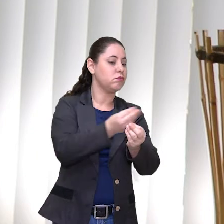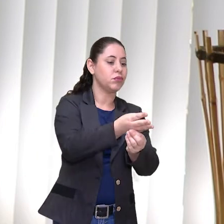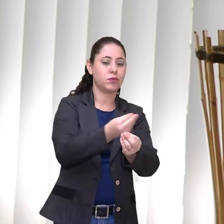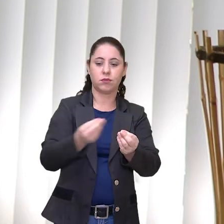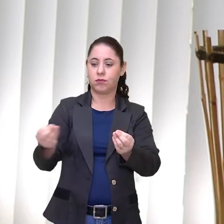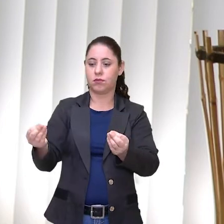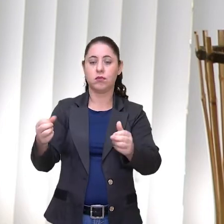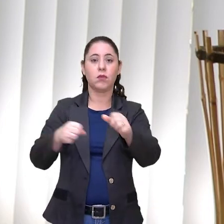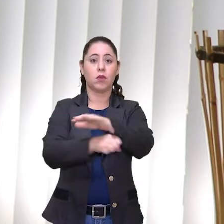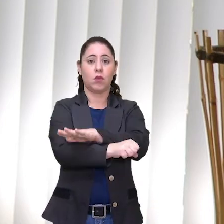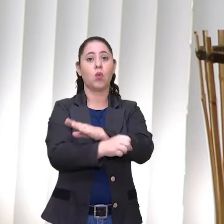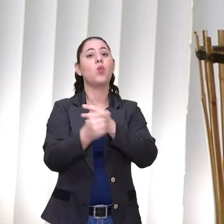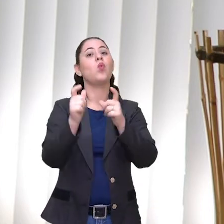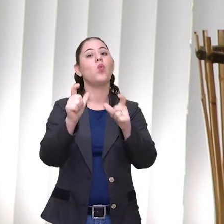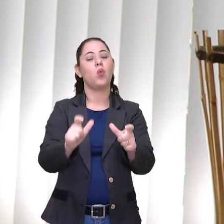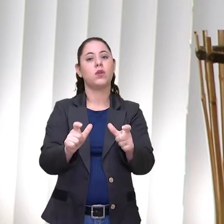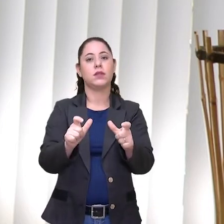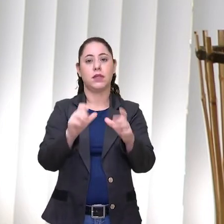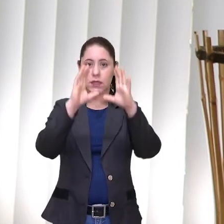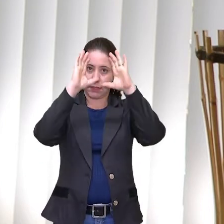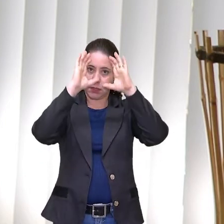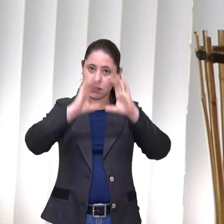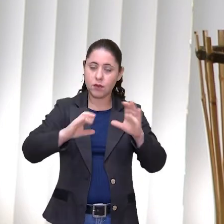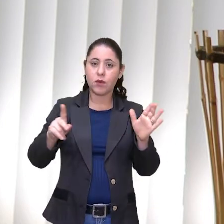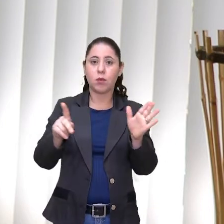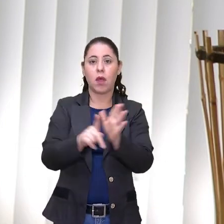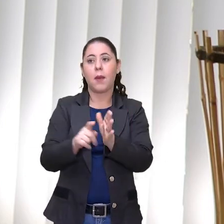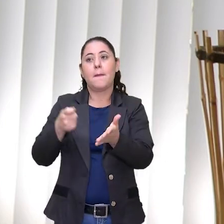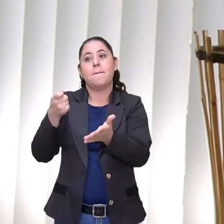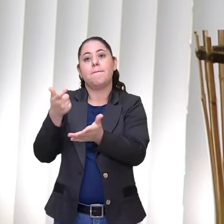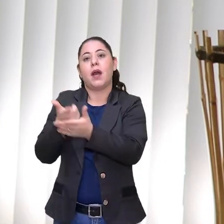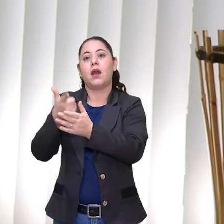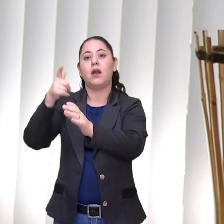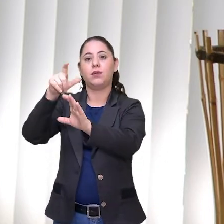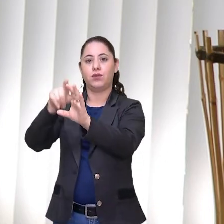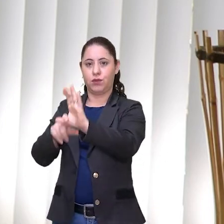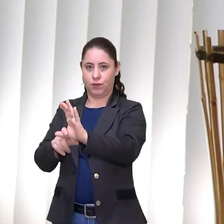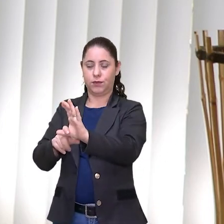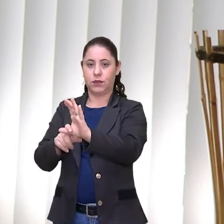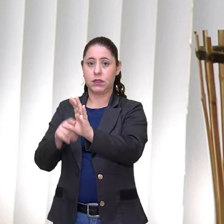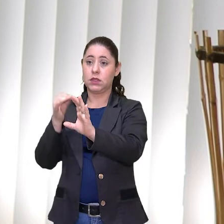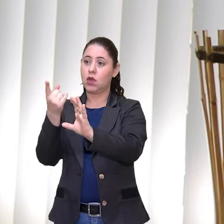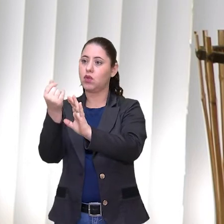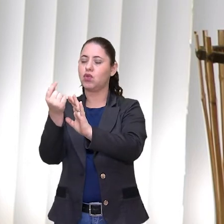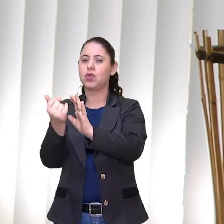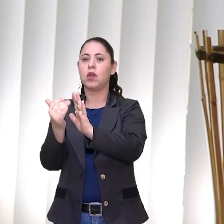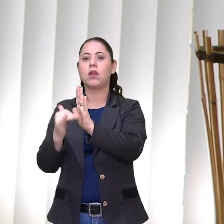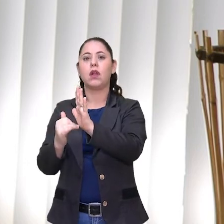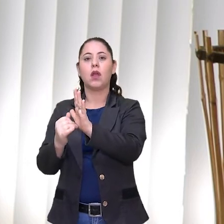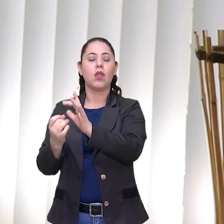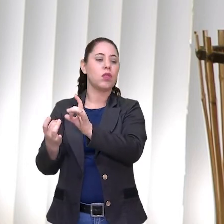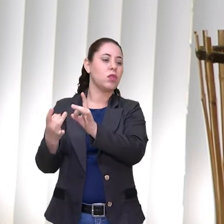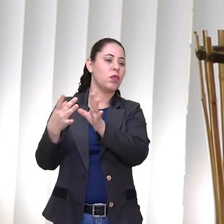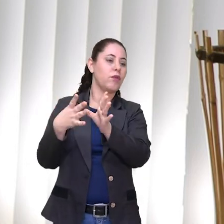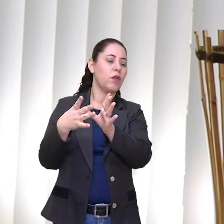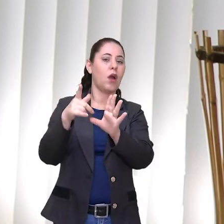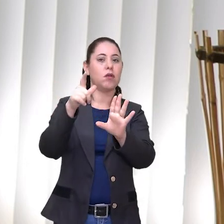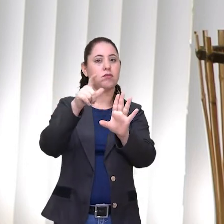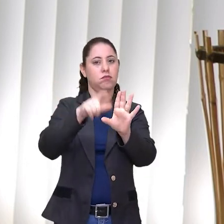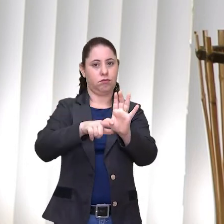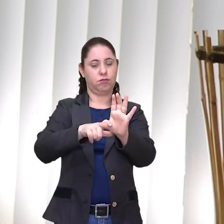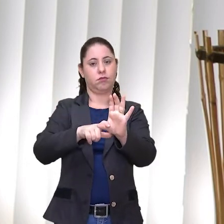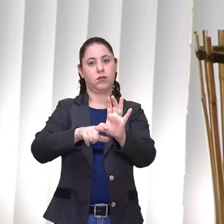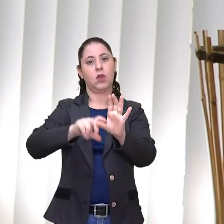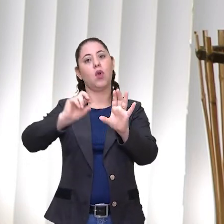destino. Se for um processo civil, o destino será provavelmente pagar o credor, né? Se sobrar algum valor, devolve-se